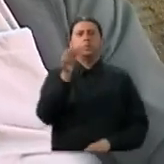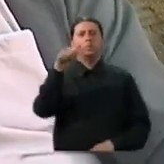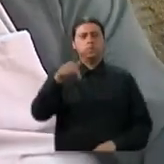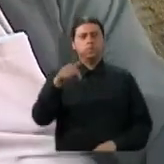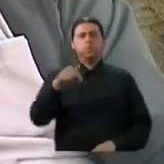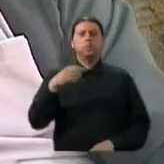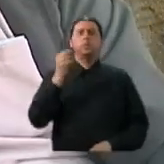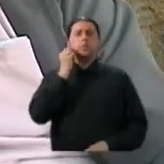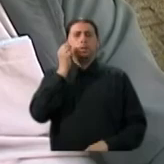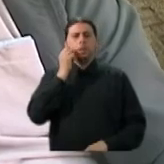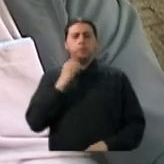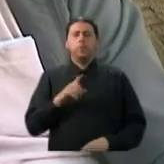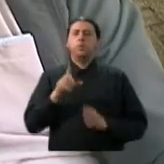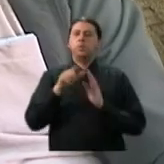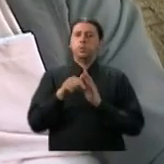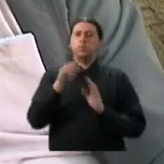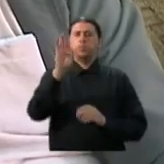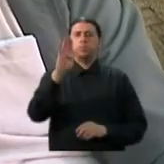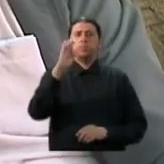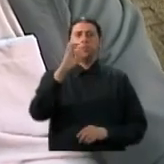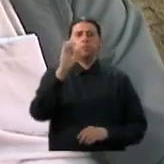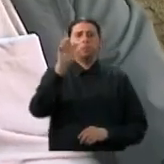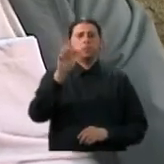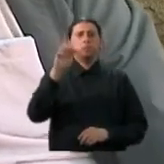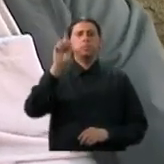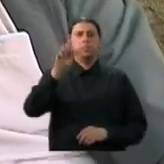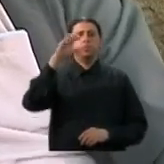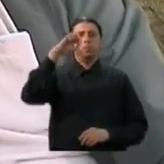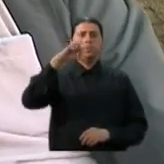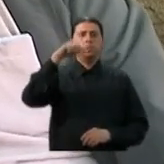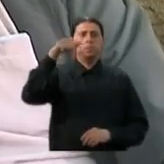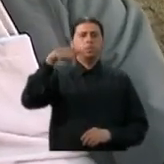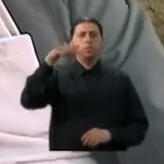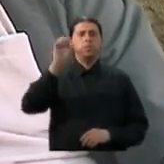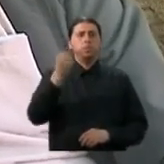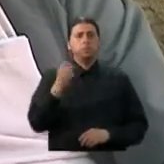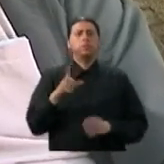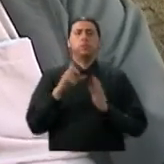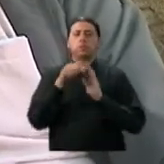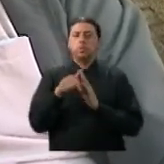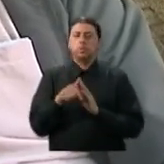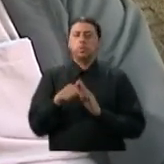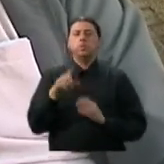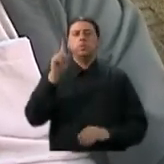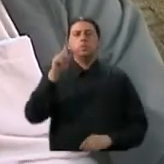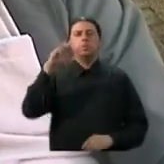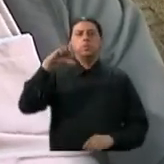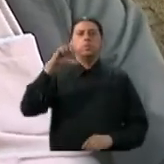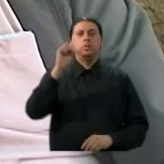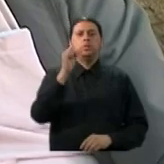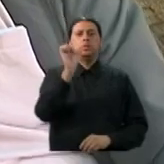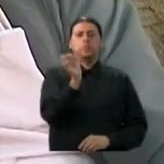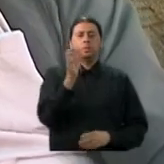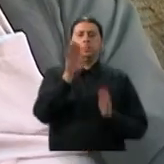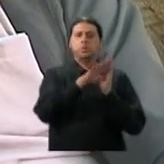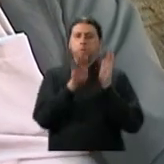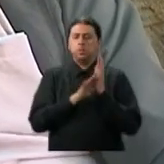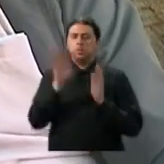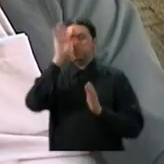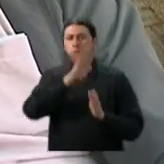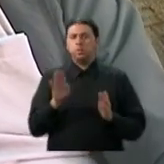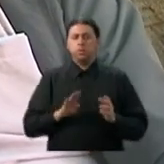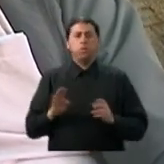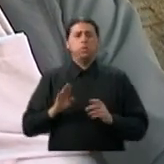contra a tuberculose em 1968. Em 1973, então, criou-se o Programa Nacional de Imunizações. Agora, a